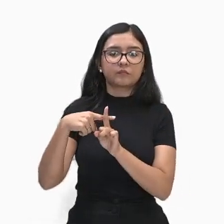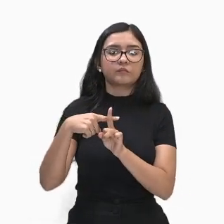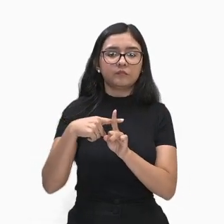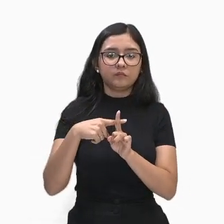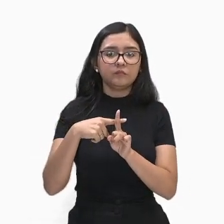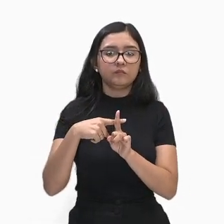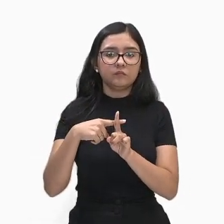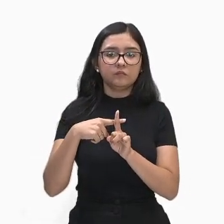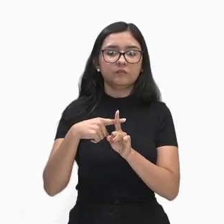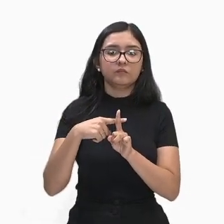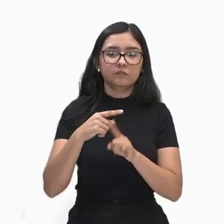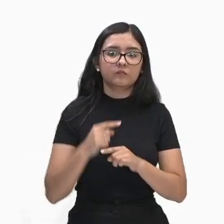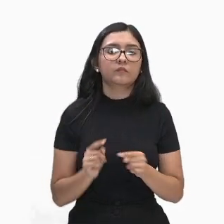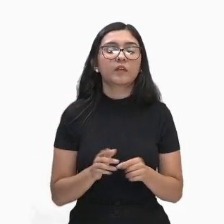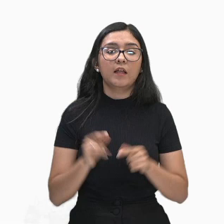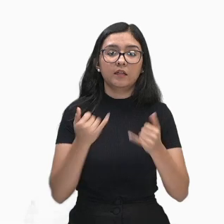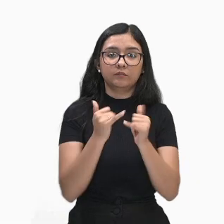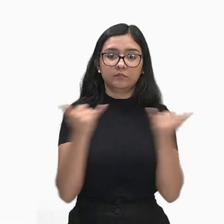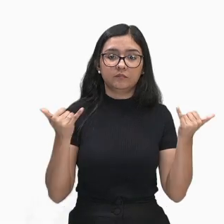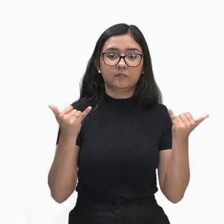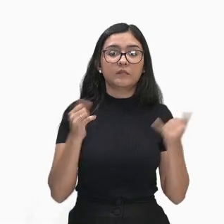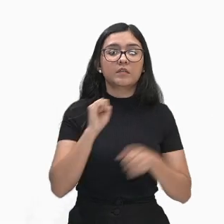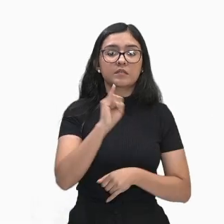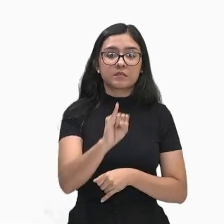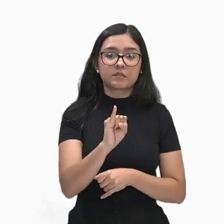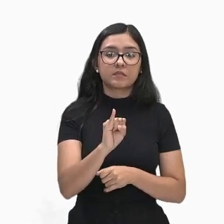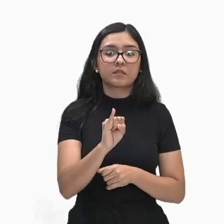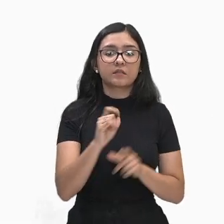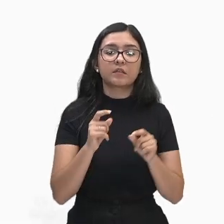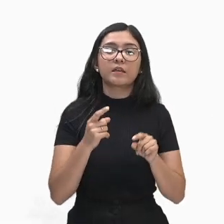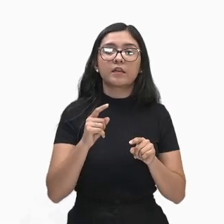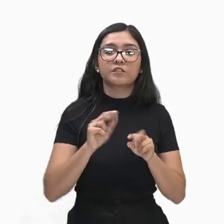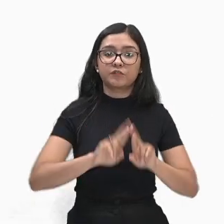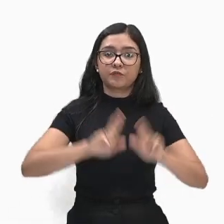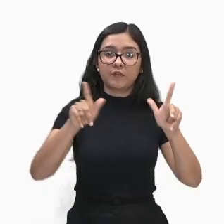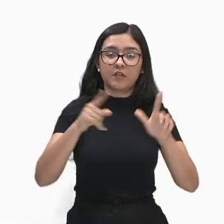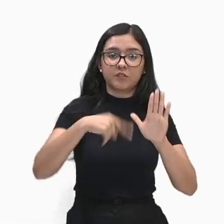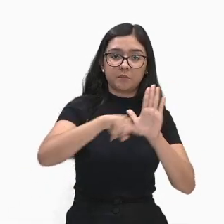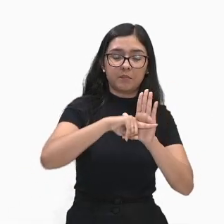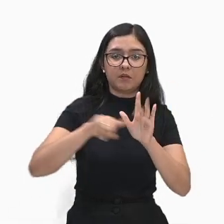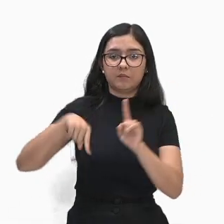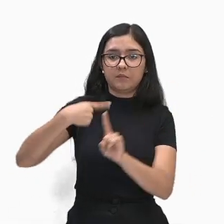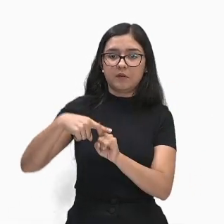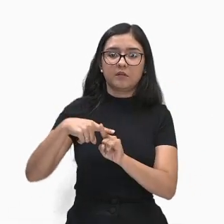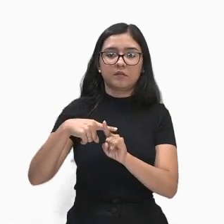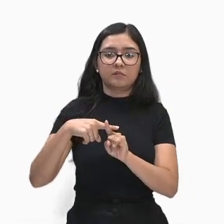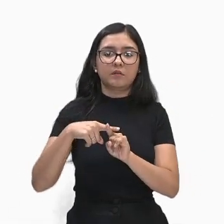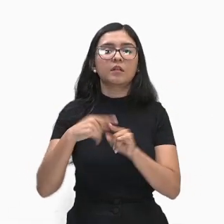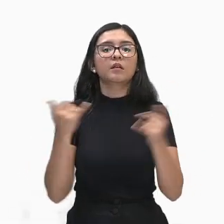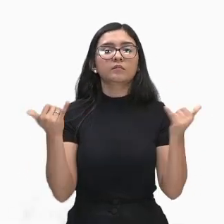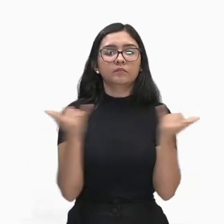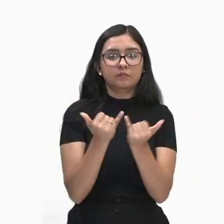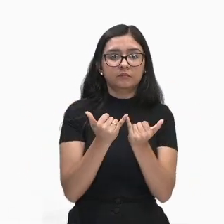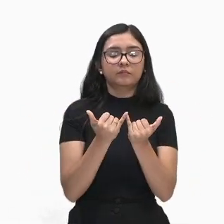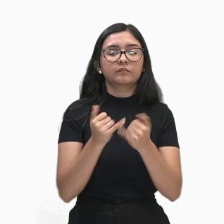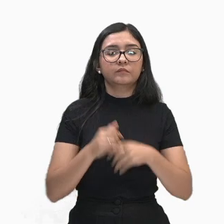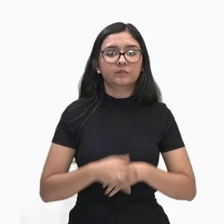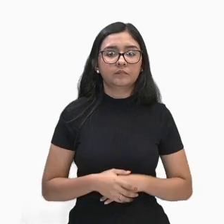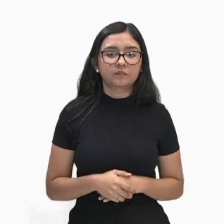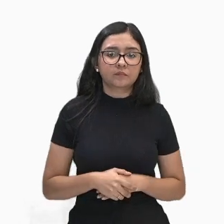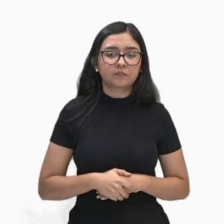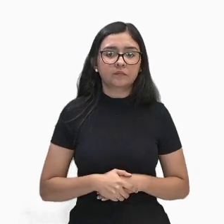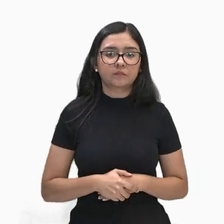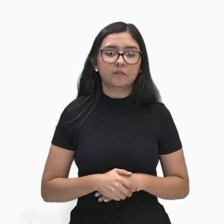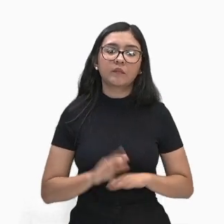repulsão. Cargas com sinais opostos, a força será de atração. Ou ainda,